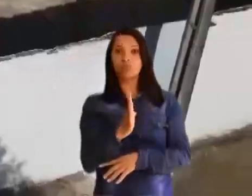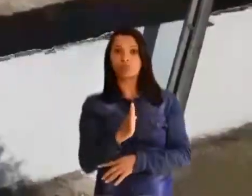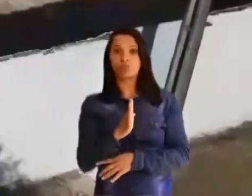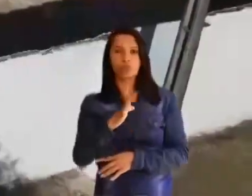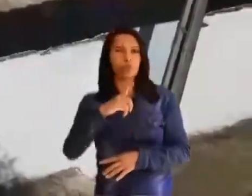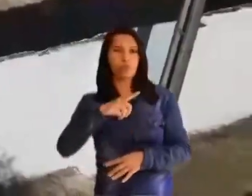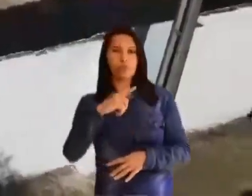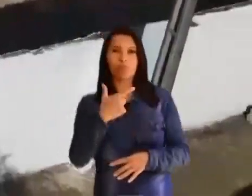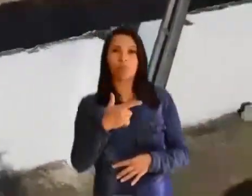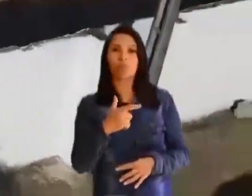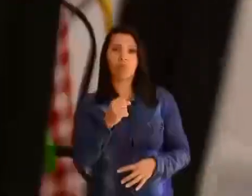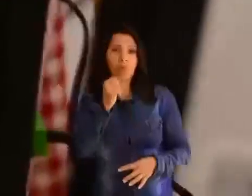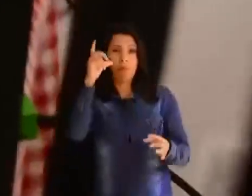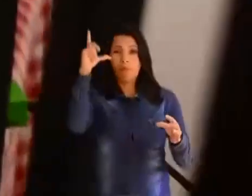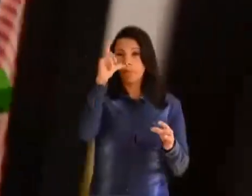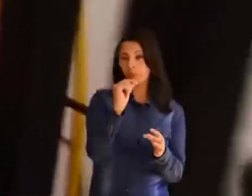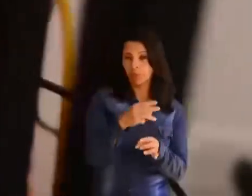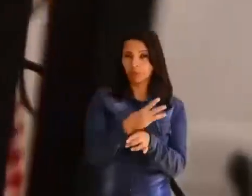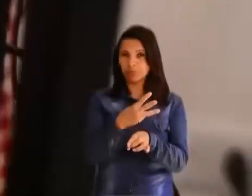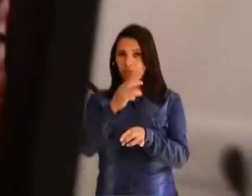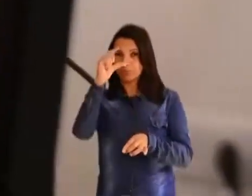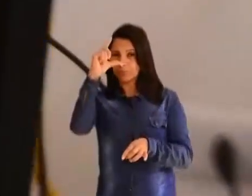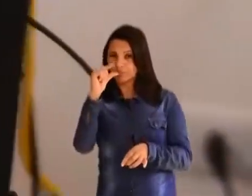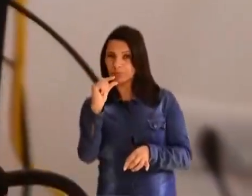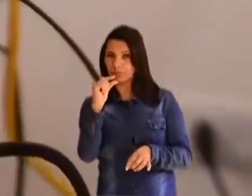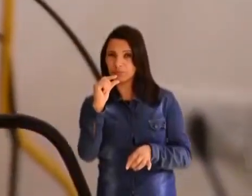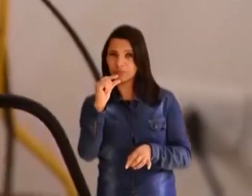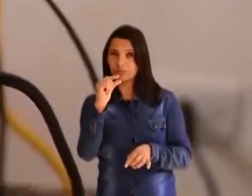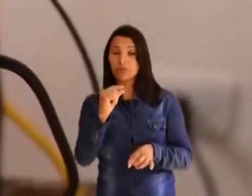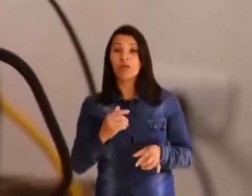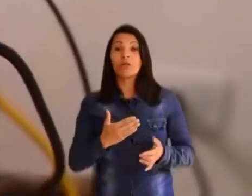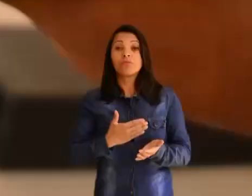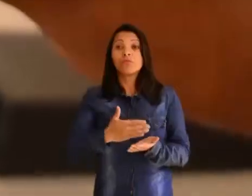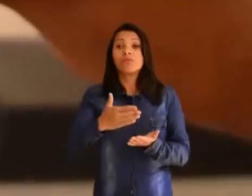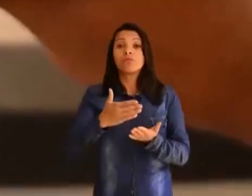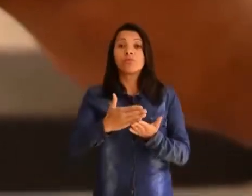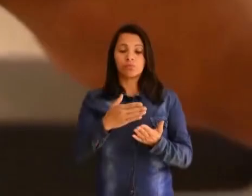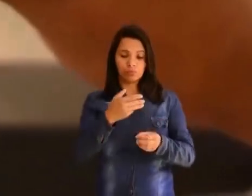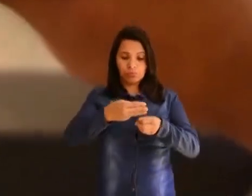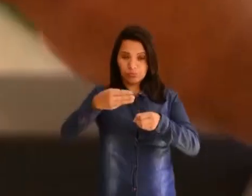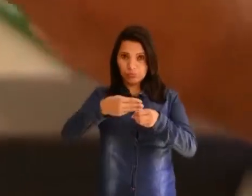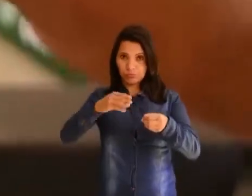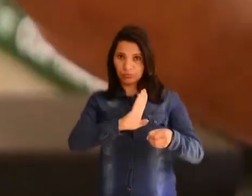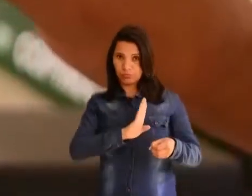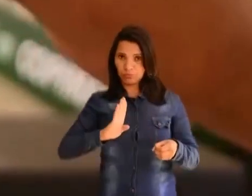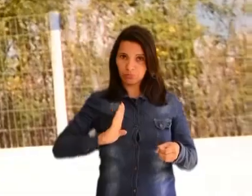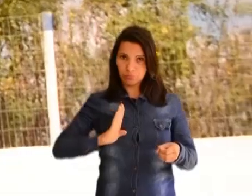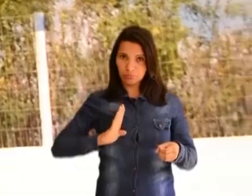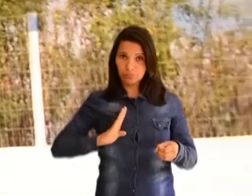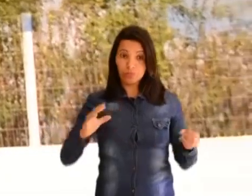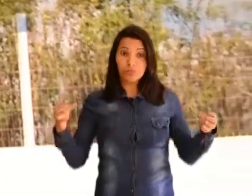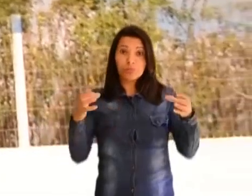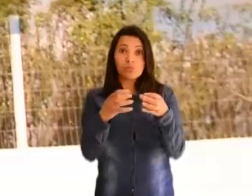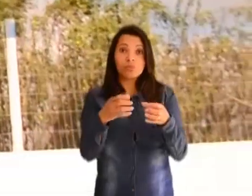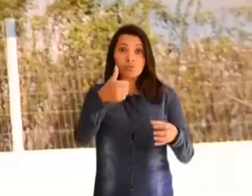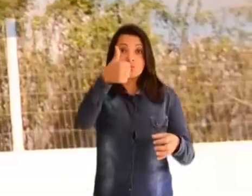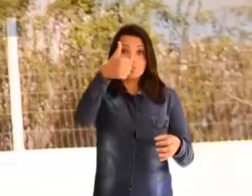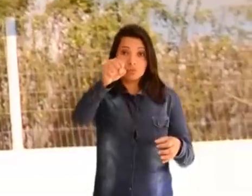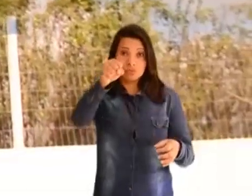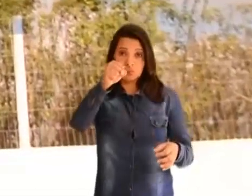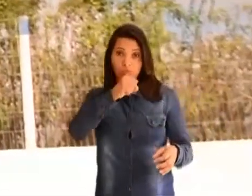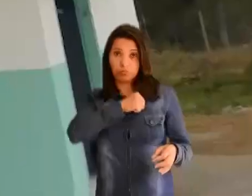todas as localidades do Brasil onde não tem nenhuma ou pouca conexão é recentemente o município de Barra do Choça